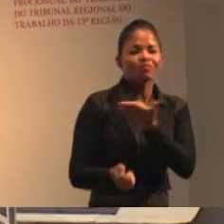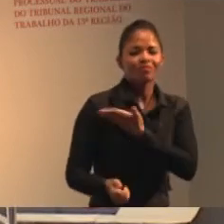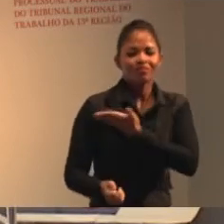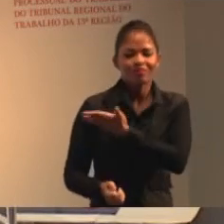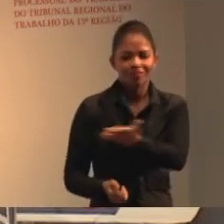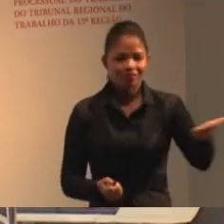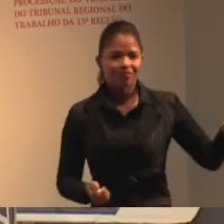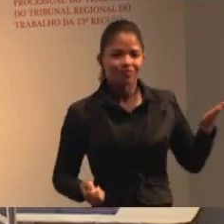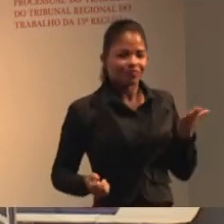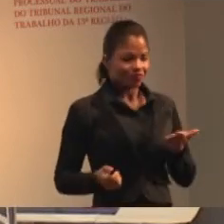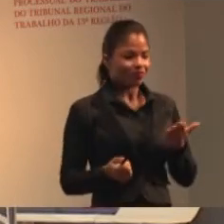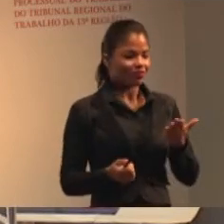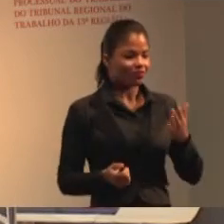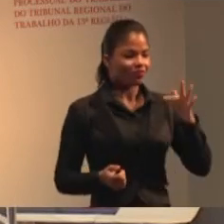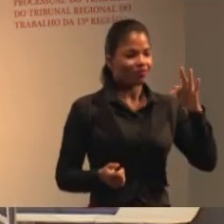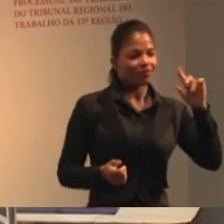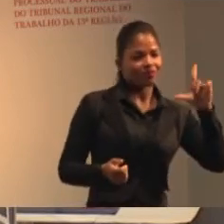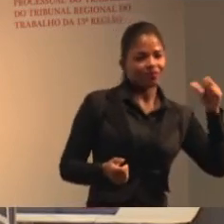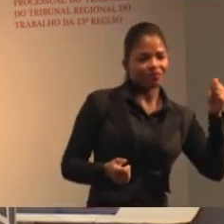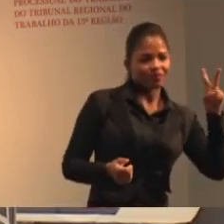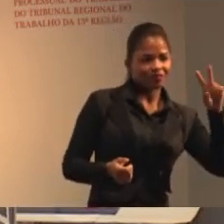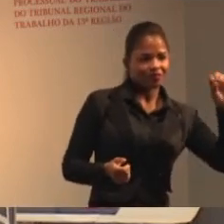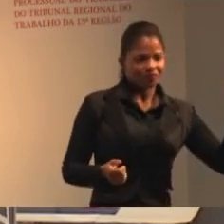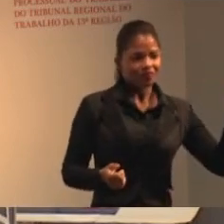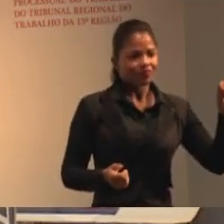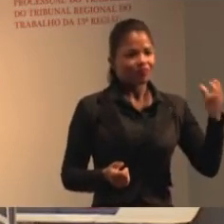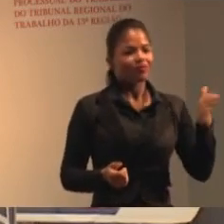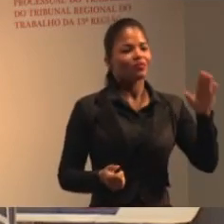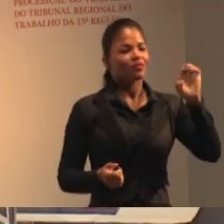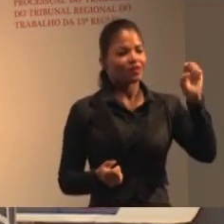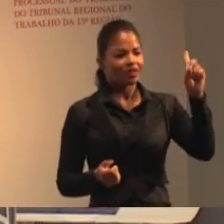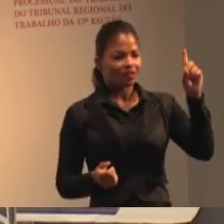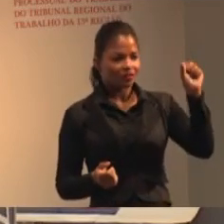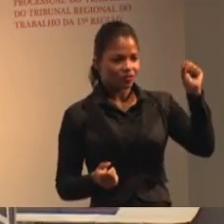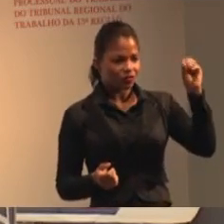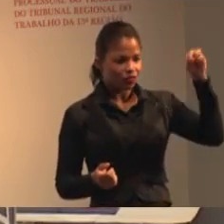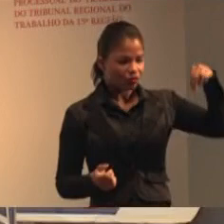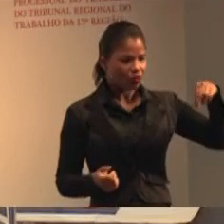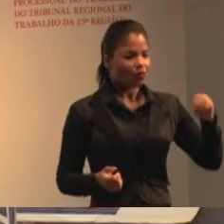colegas Fábio e Edson, no dia